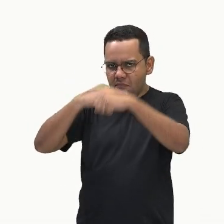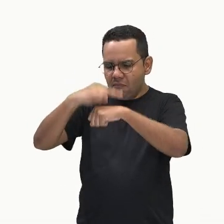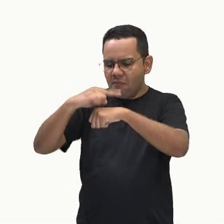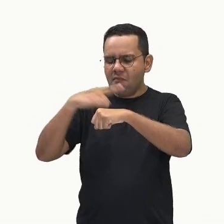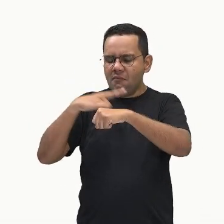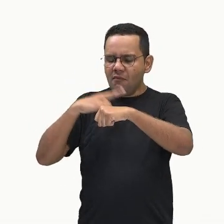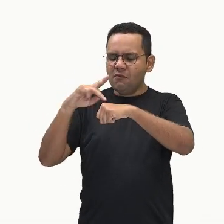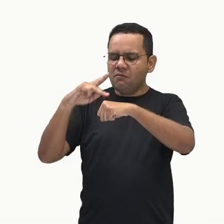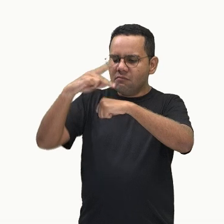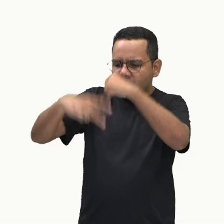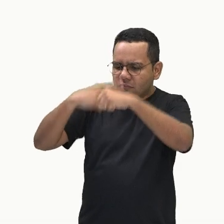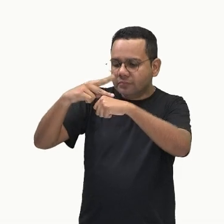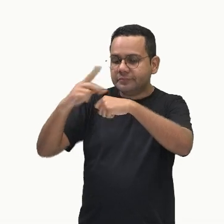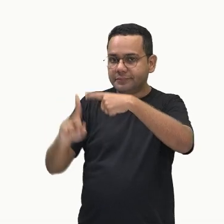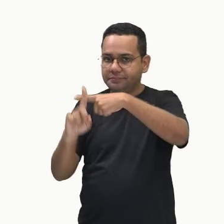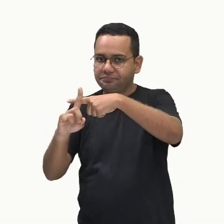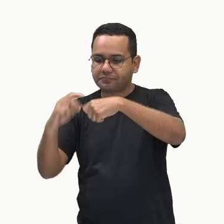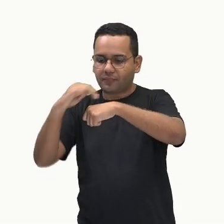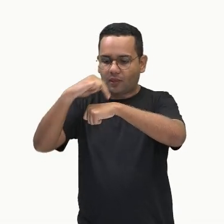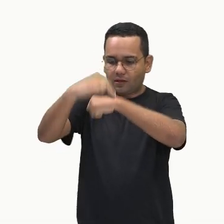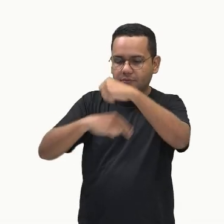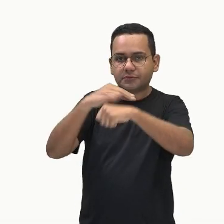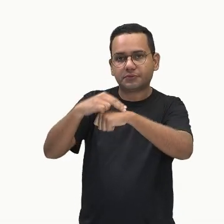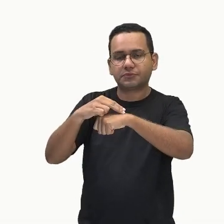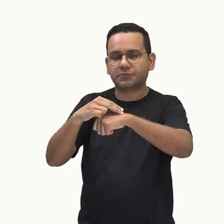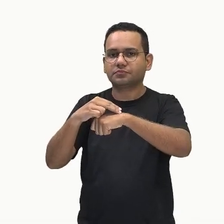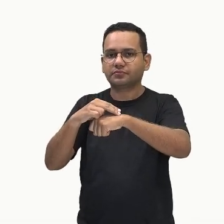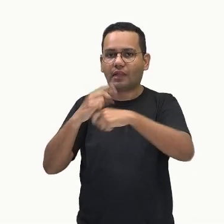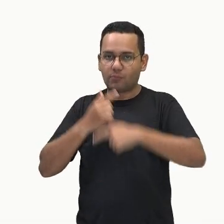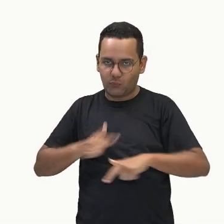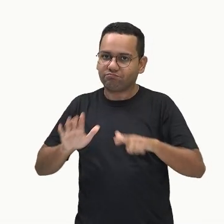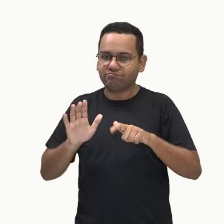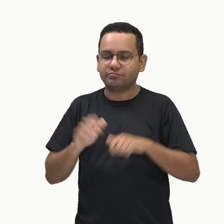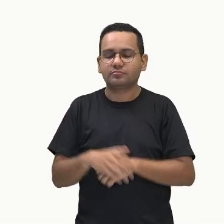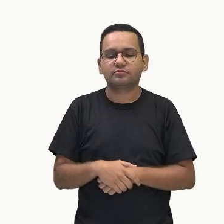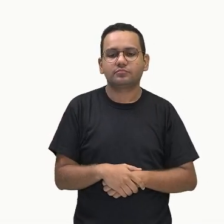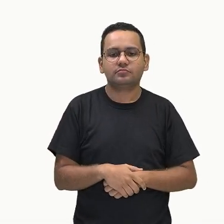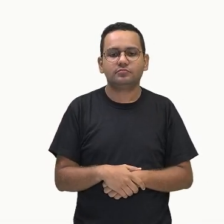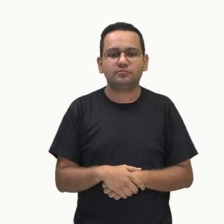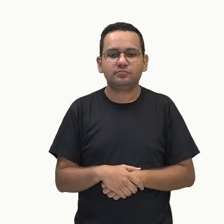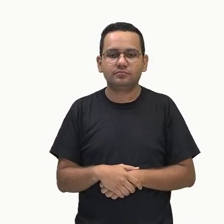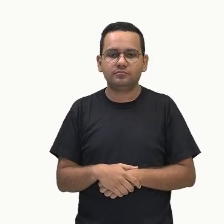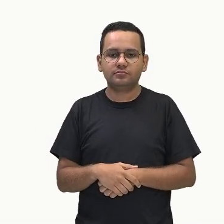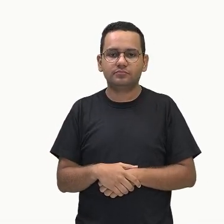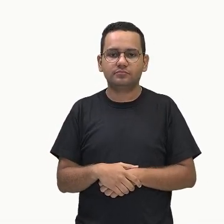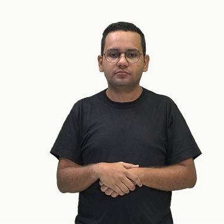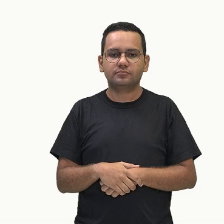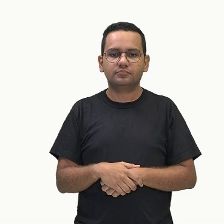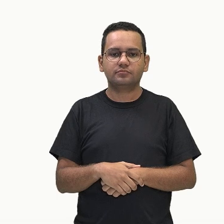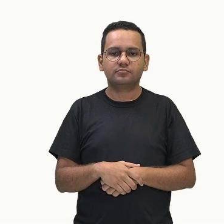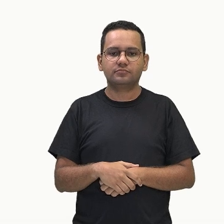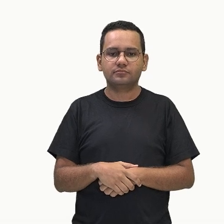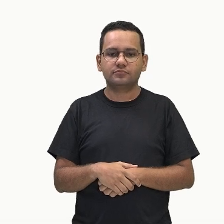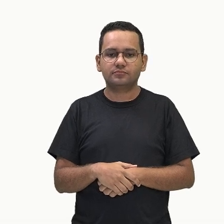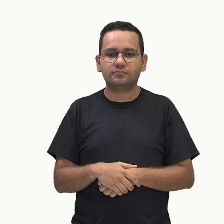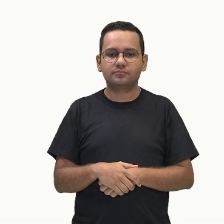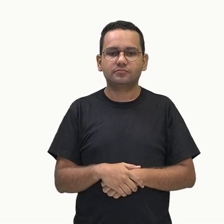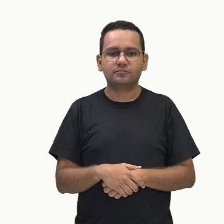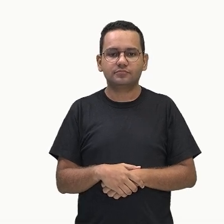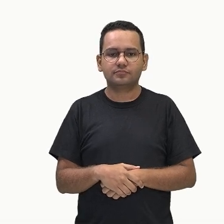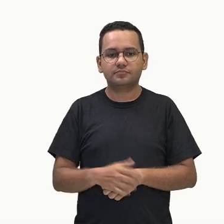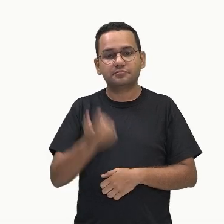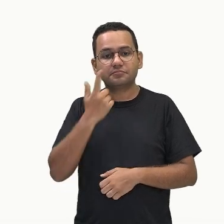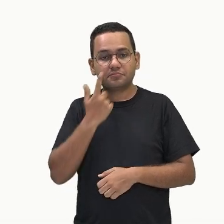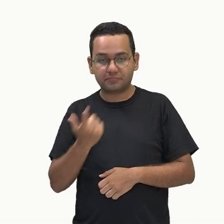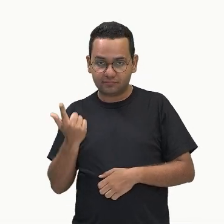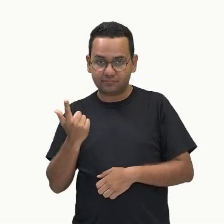positivos, e os nêutrons, que não têm carga. Então, o próton, a característica dele é a